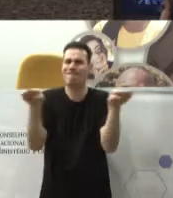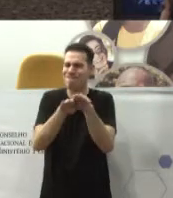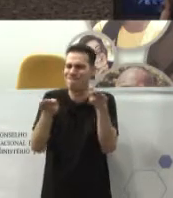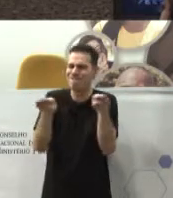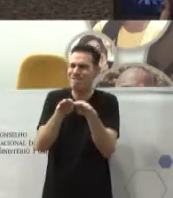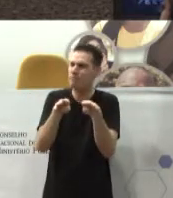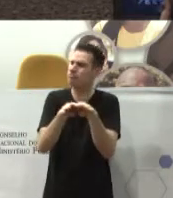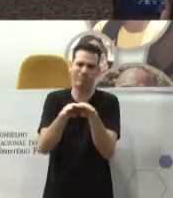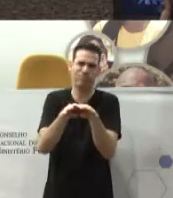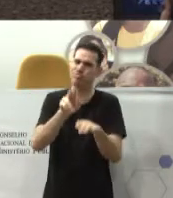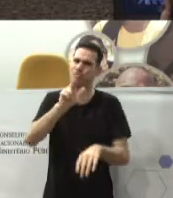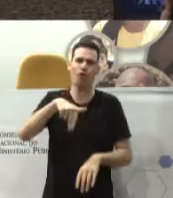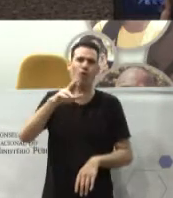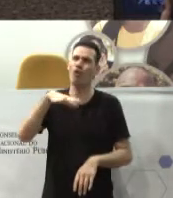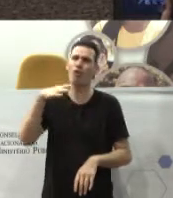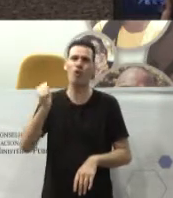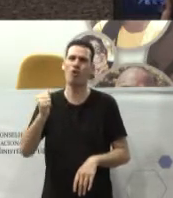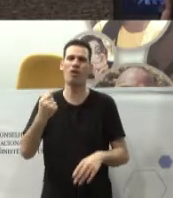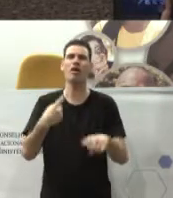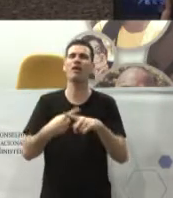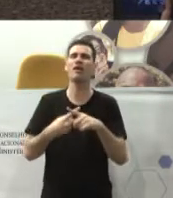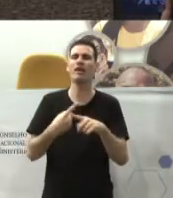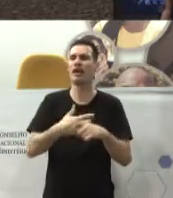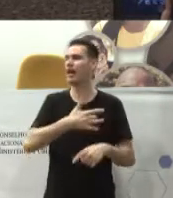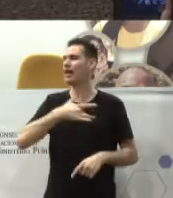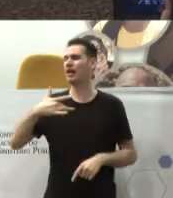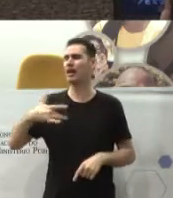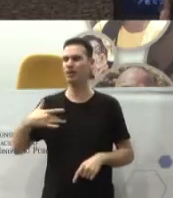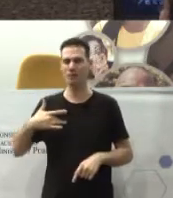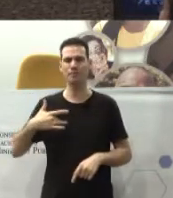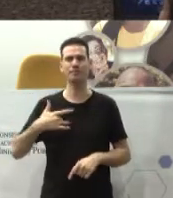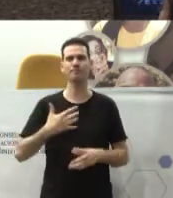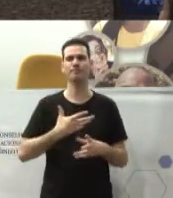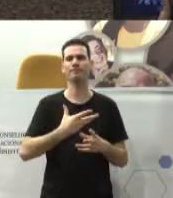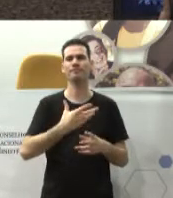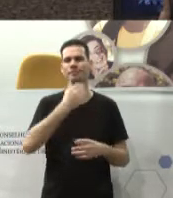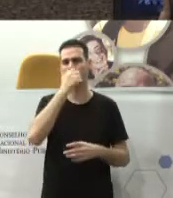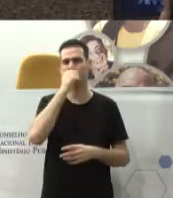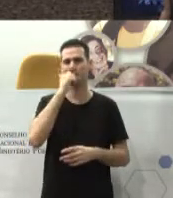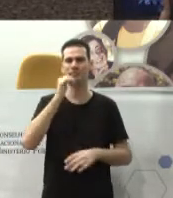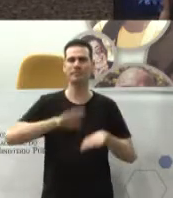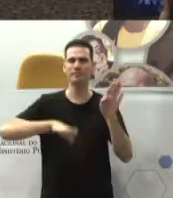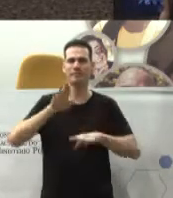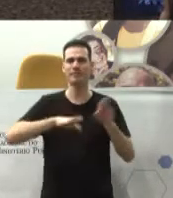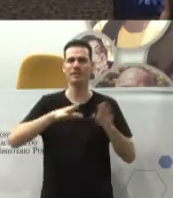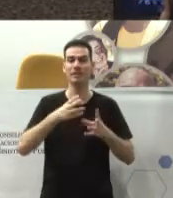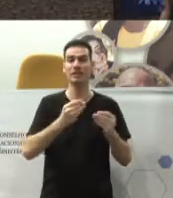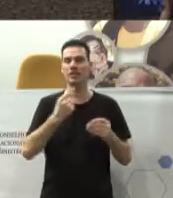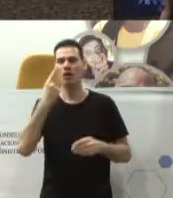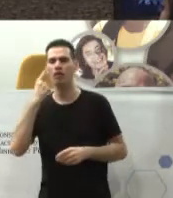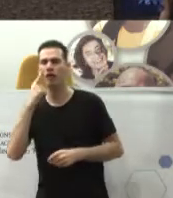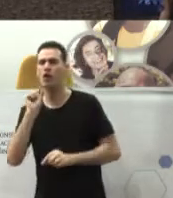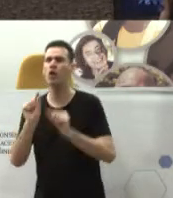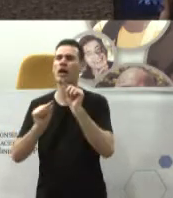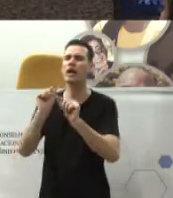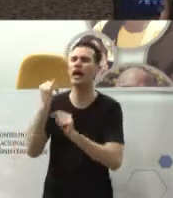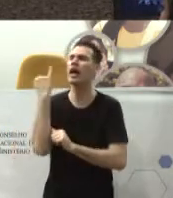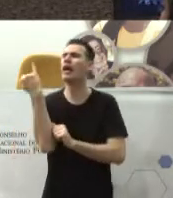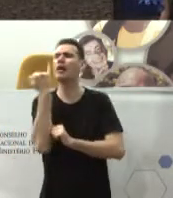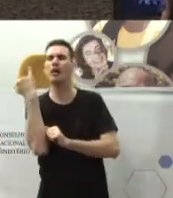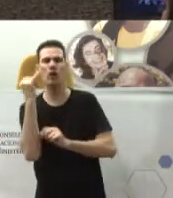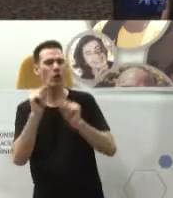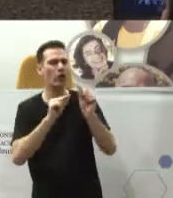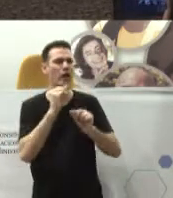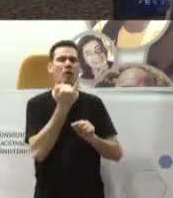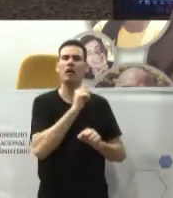porque a demanda de saúde acaba se disseminando naquela quantidade e acaba não sendo tão relevante para aquele julgador. A